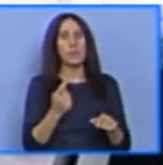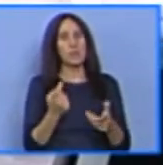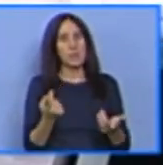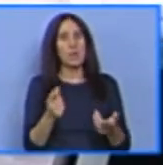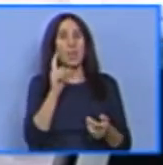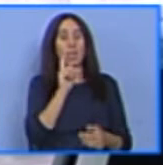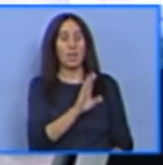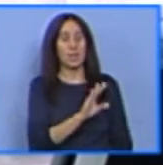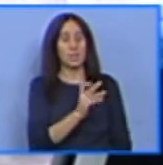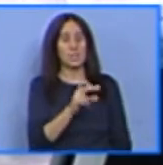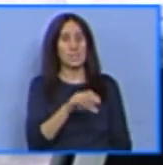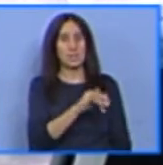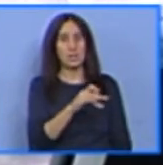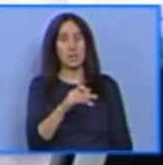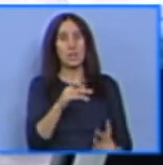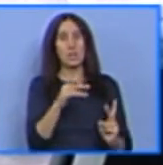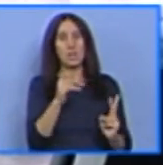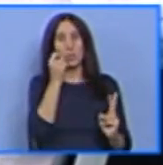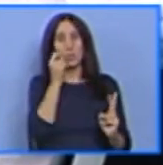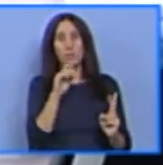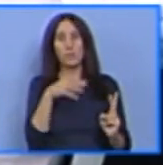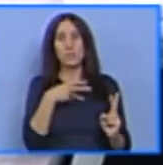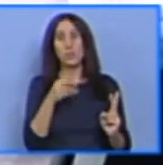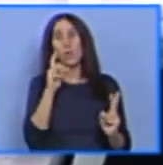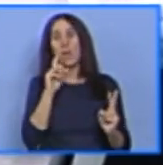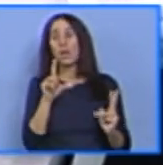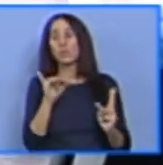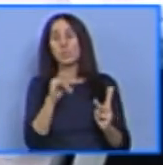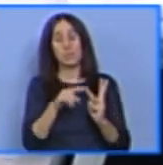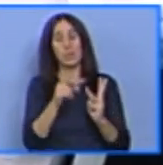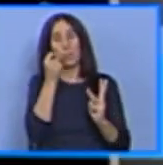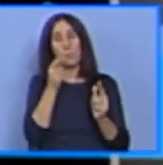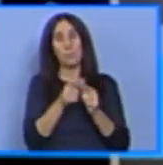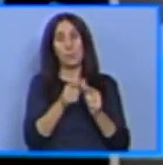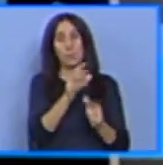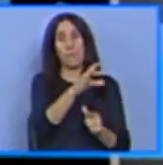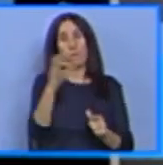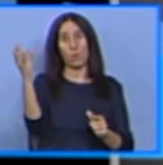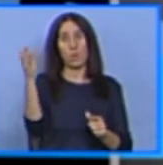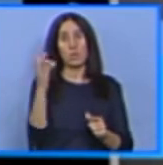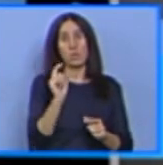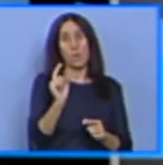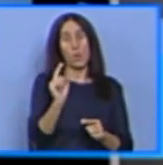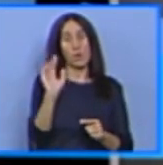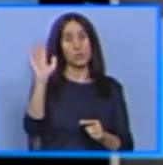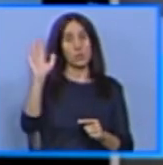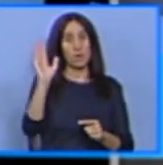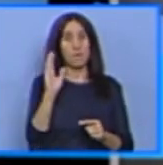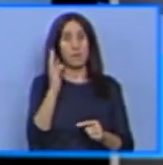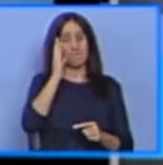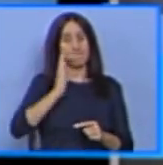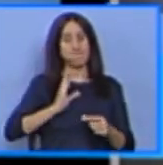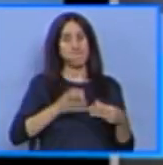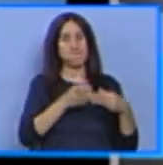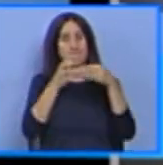da Jacinta e do Francisco, um primo da Lúcia, foi também recrutado, portanto estava mobilizado nesses corpos